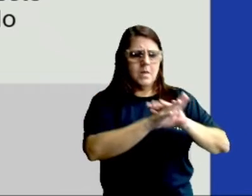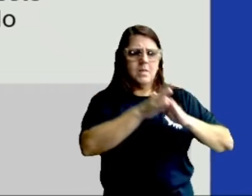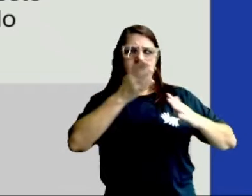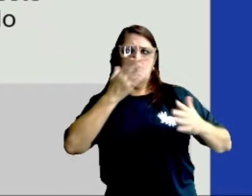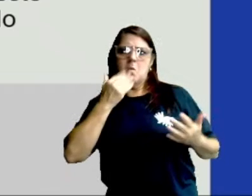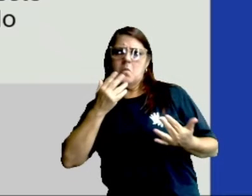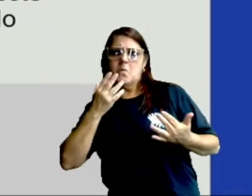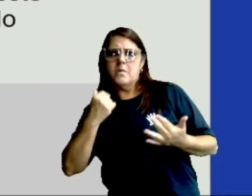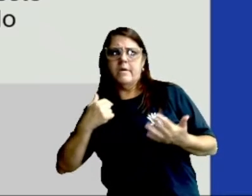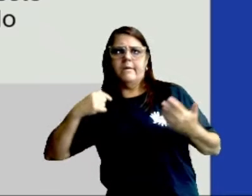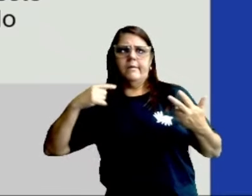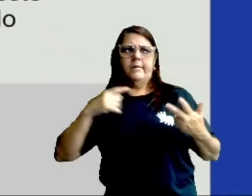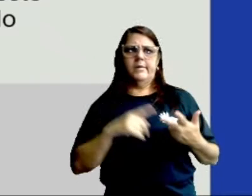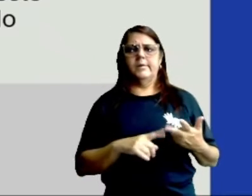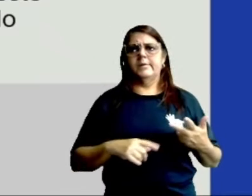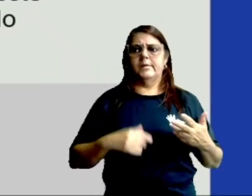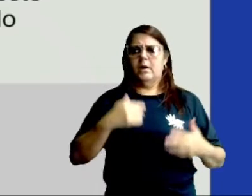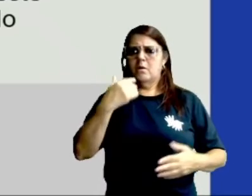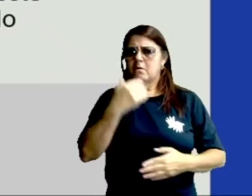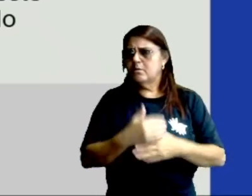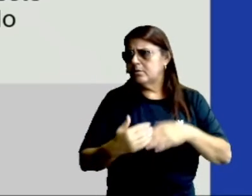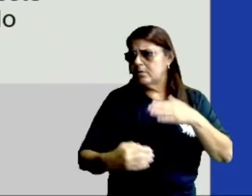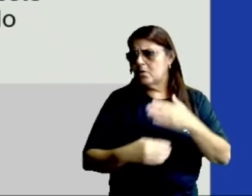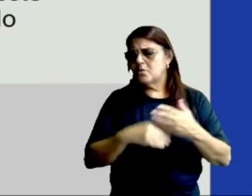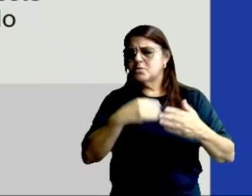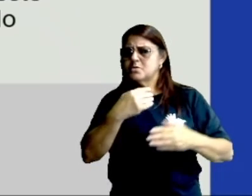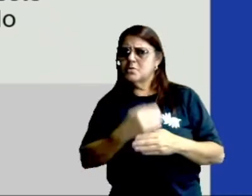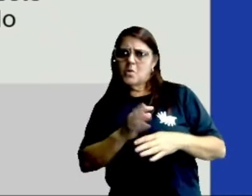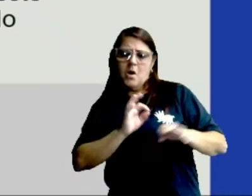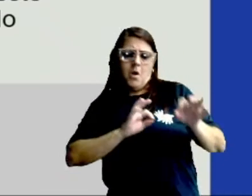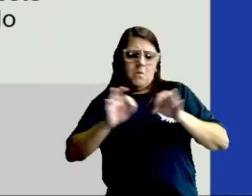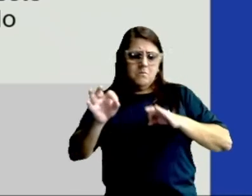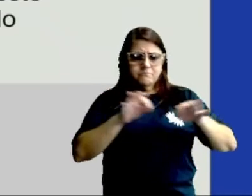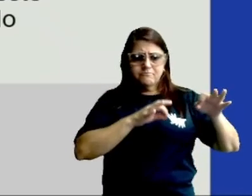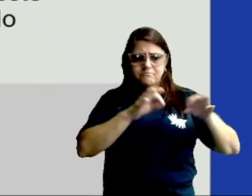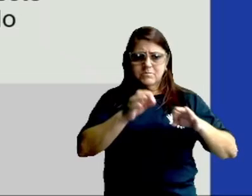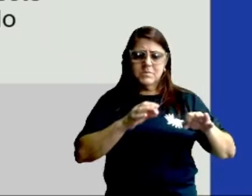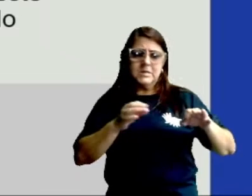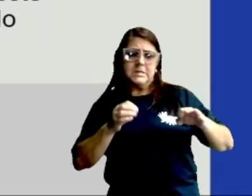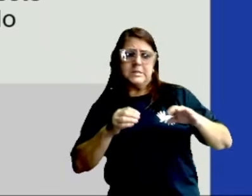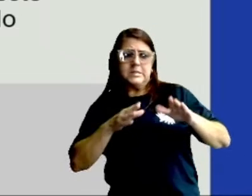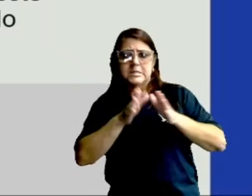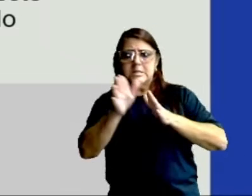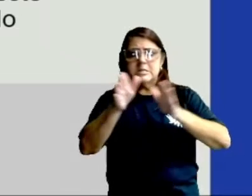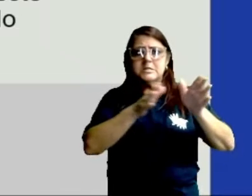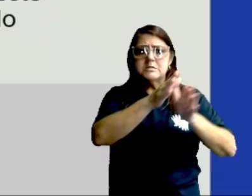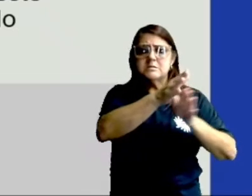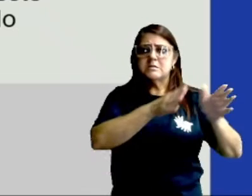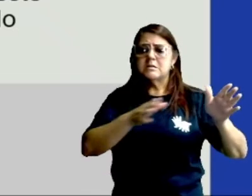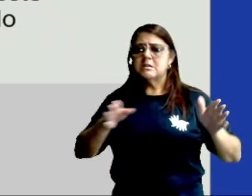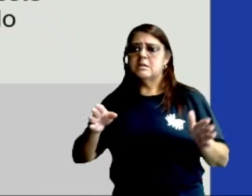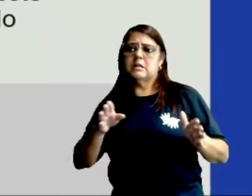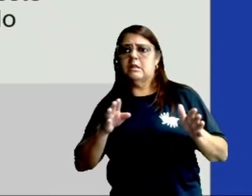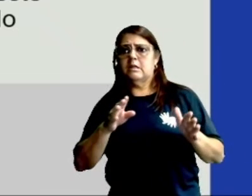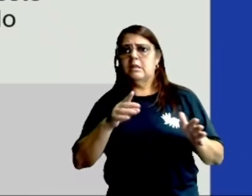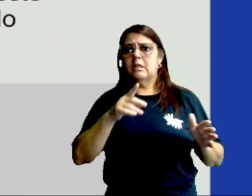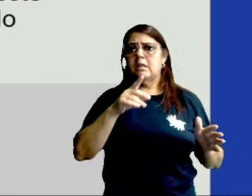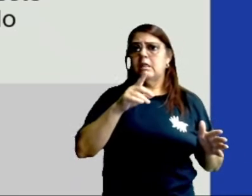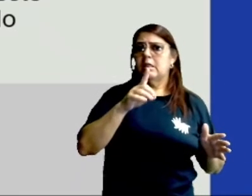alimentos né de de construir sistemas de canais e construir de